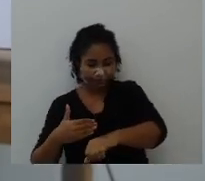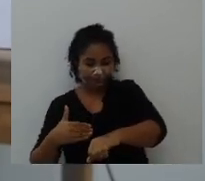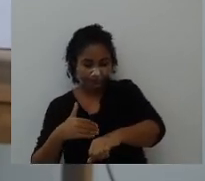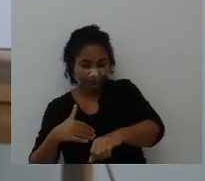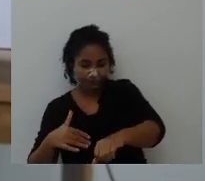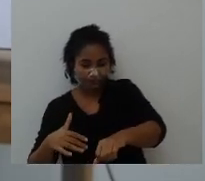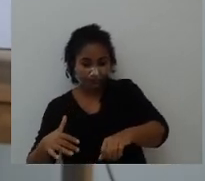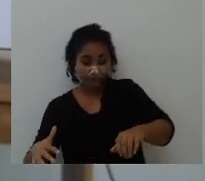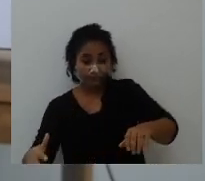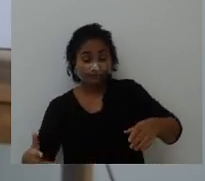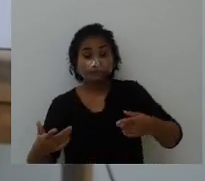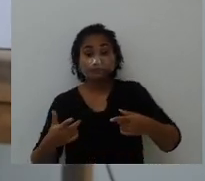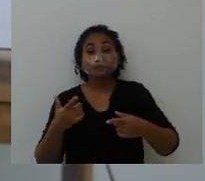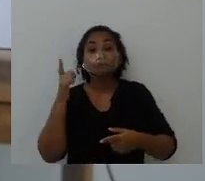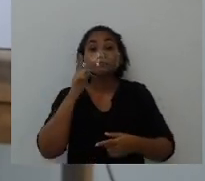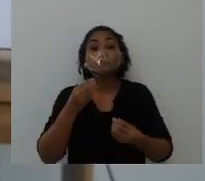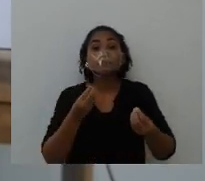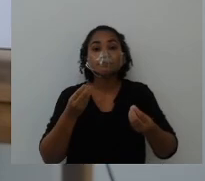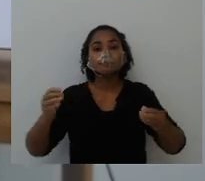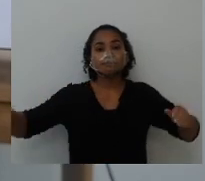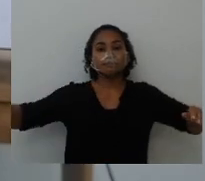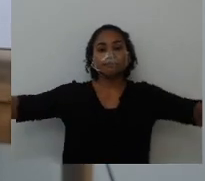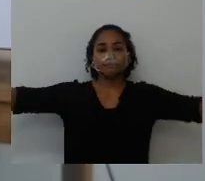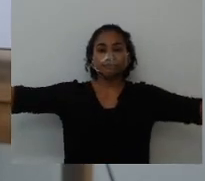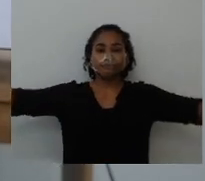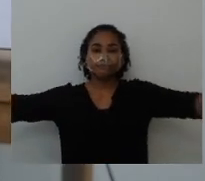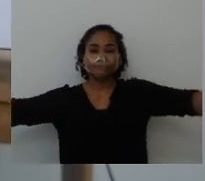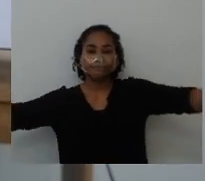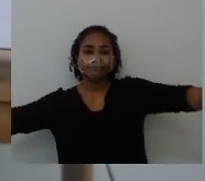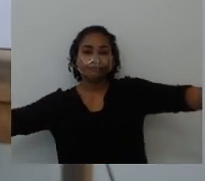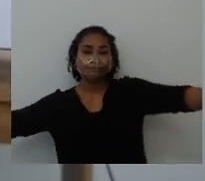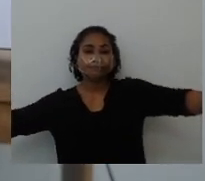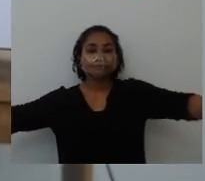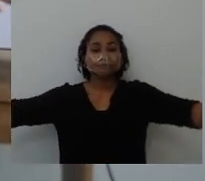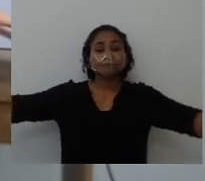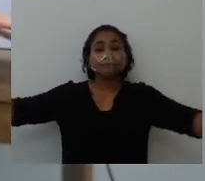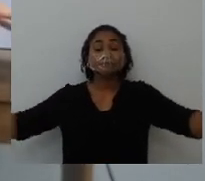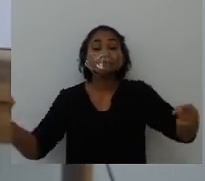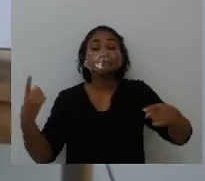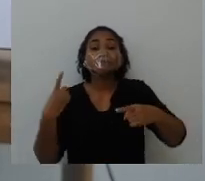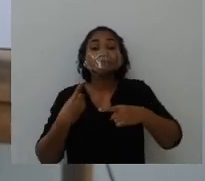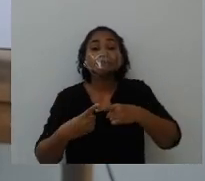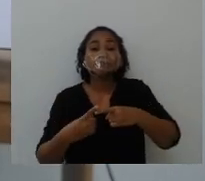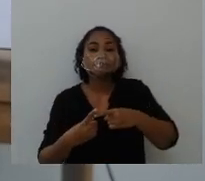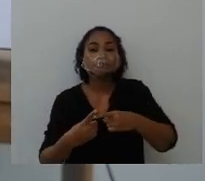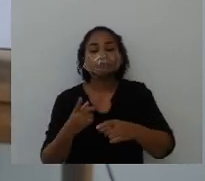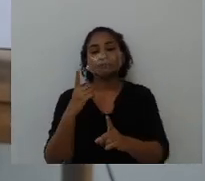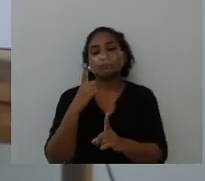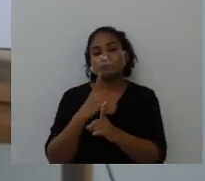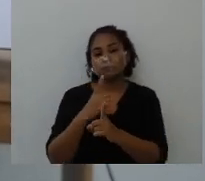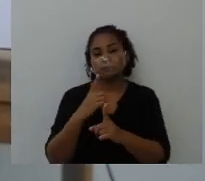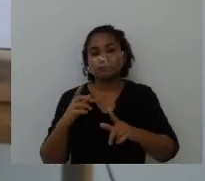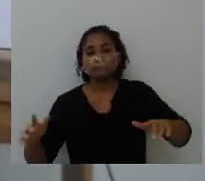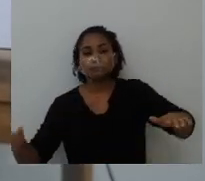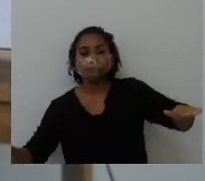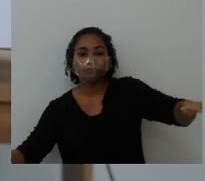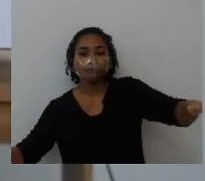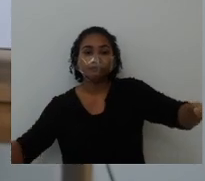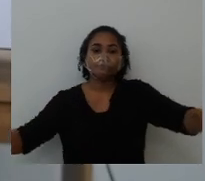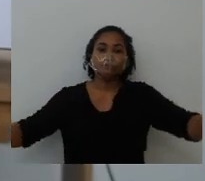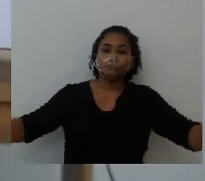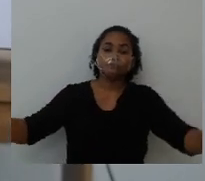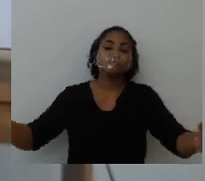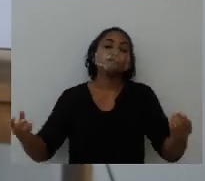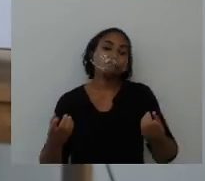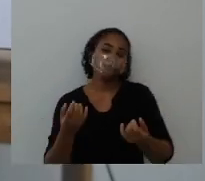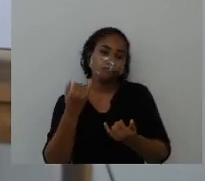a andar, você abre seus braços exatamente tentando achar um equilíbrio do seu corpo? Ou seja, o abrir dos